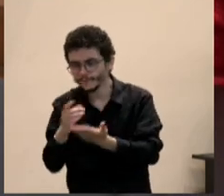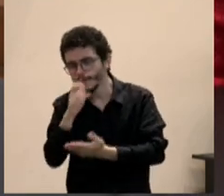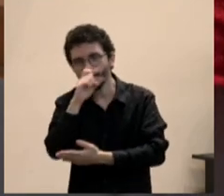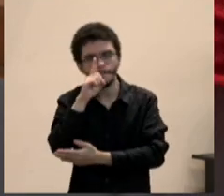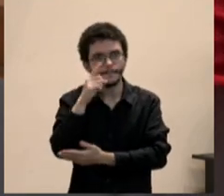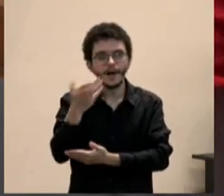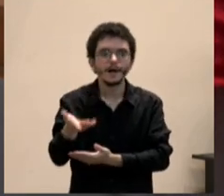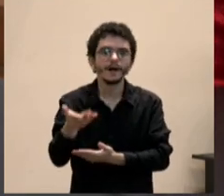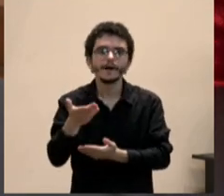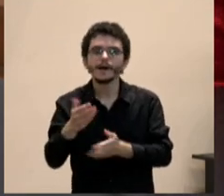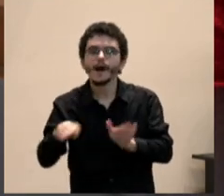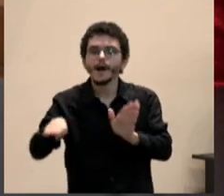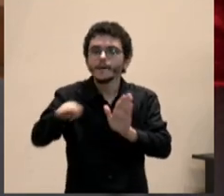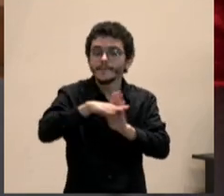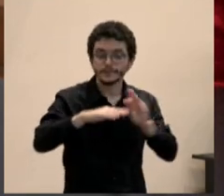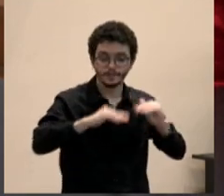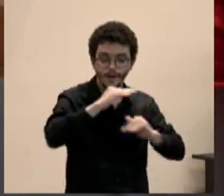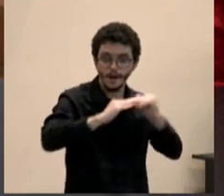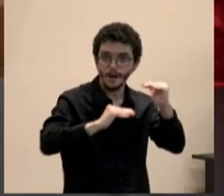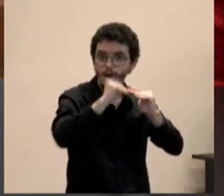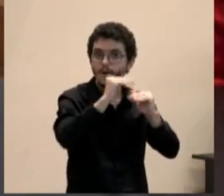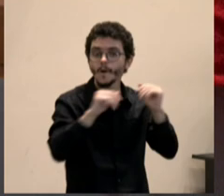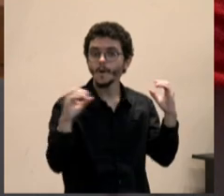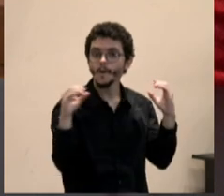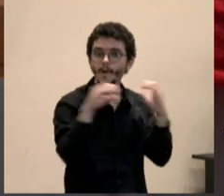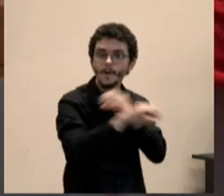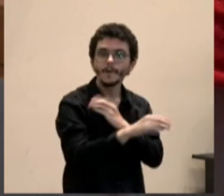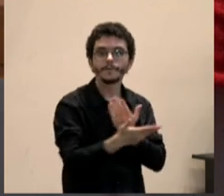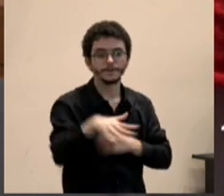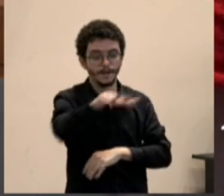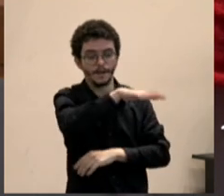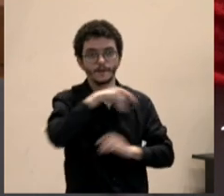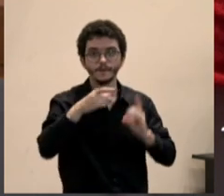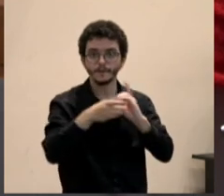para chegarmos a uma construção plena, que aí é o espaço